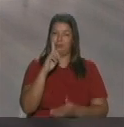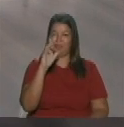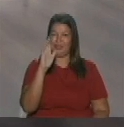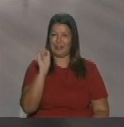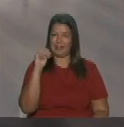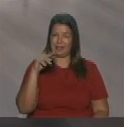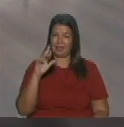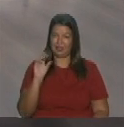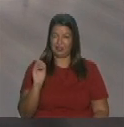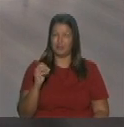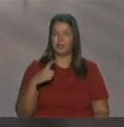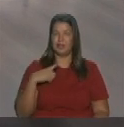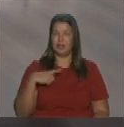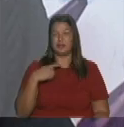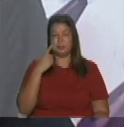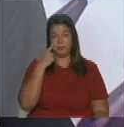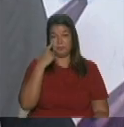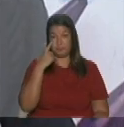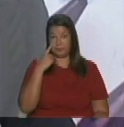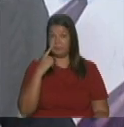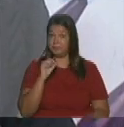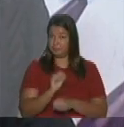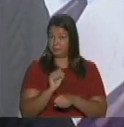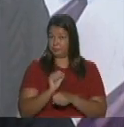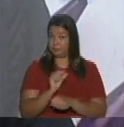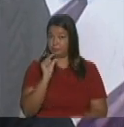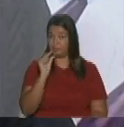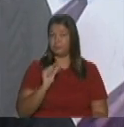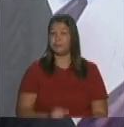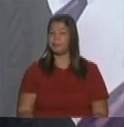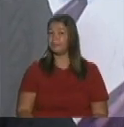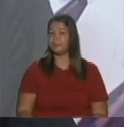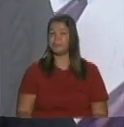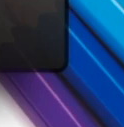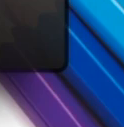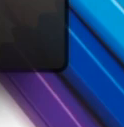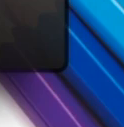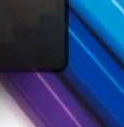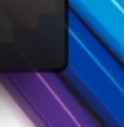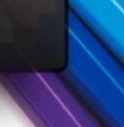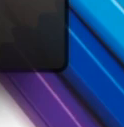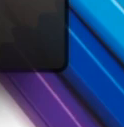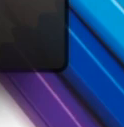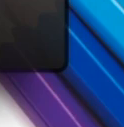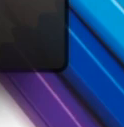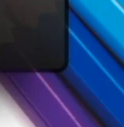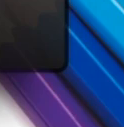Pedro trouxe especialmente para a gente. Não sai daí não, que a gente volta já já.